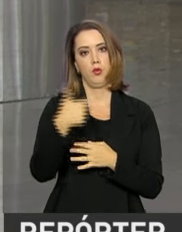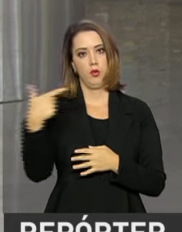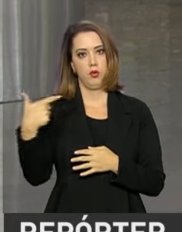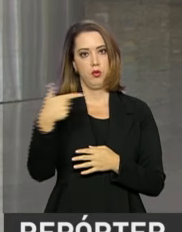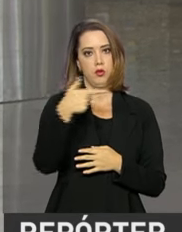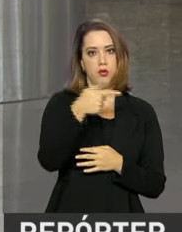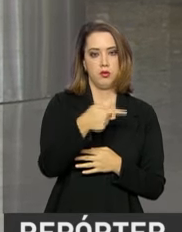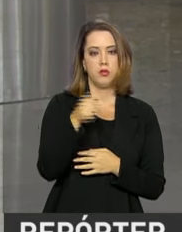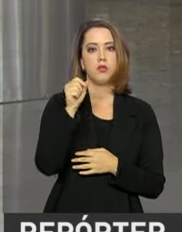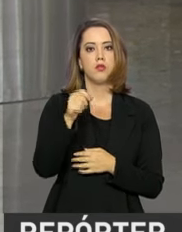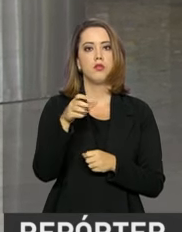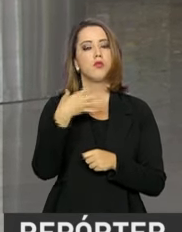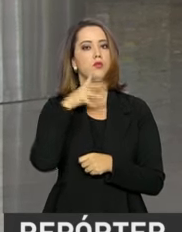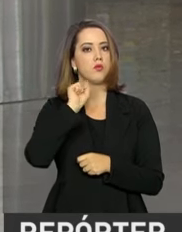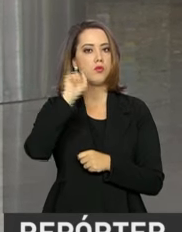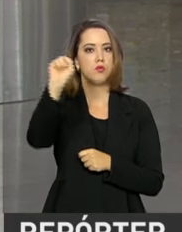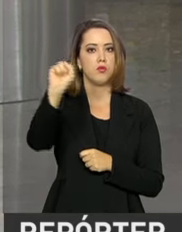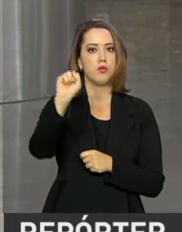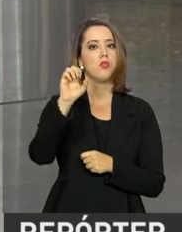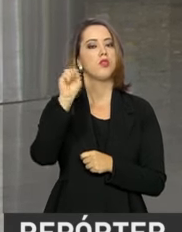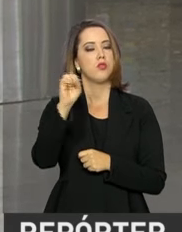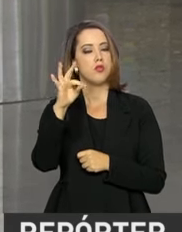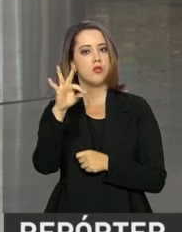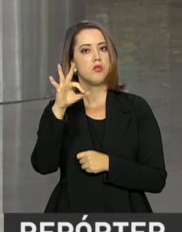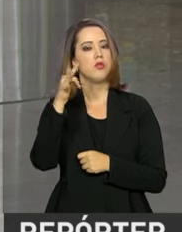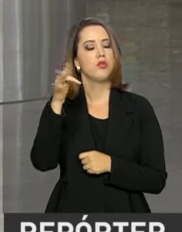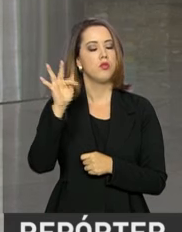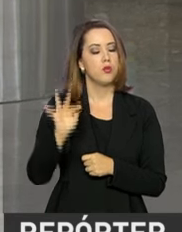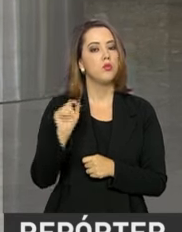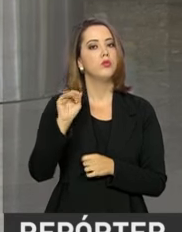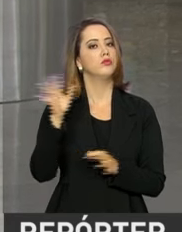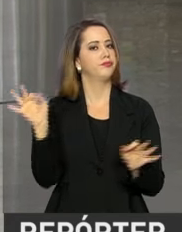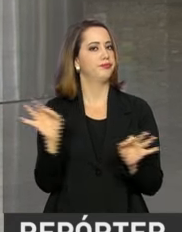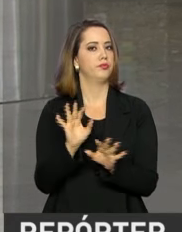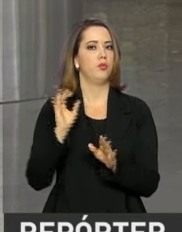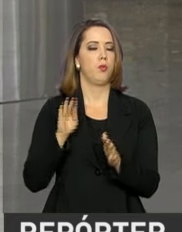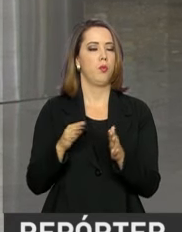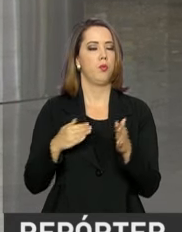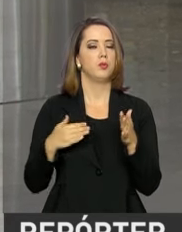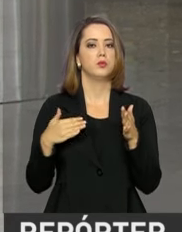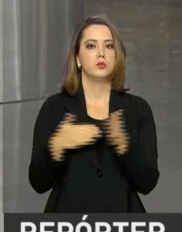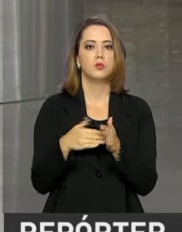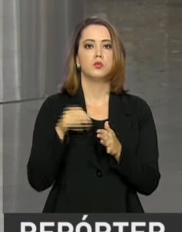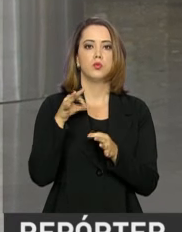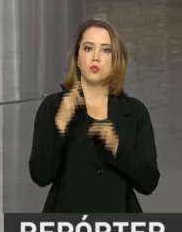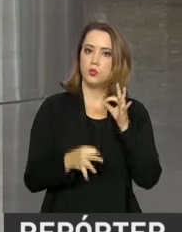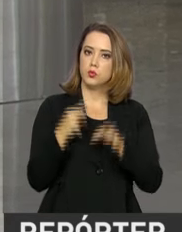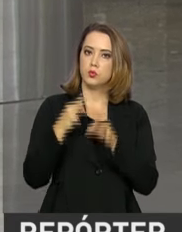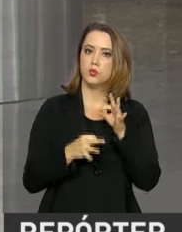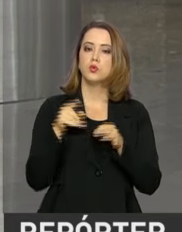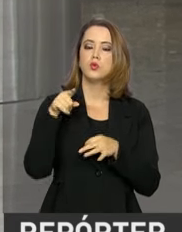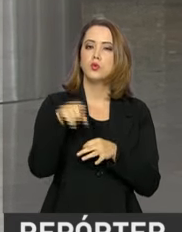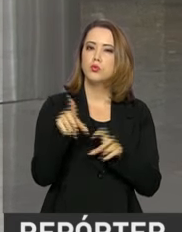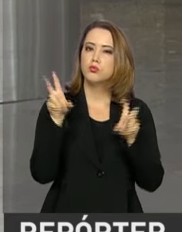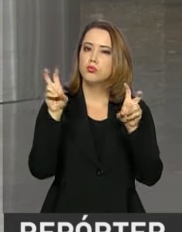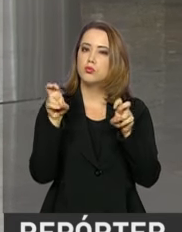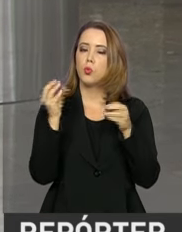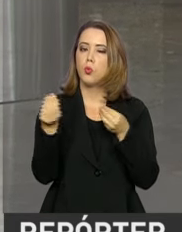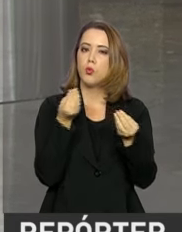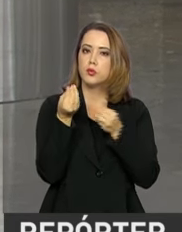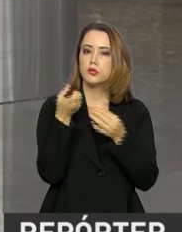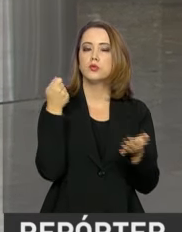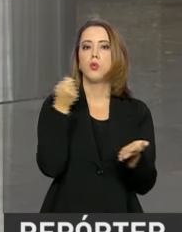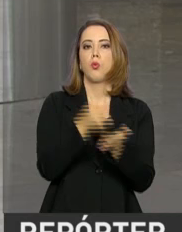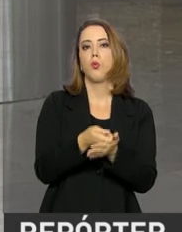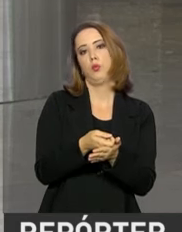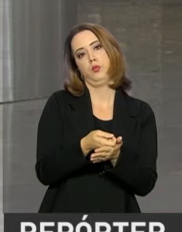Supremo Tribunal Federal suspendeu um julgamento sobre o assunto. Antes disso, havia concedido liminares, que são